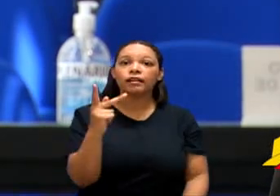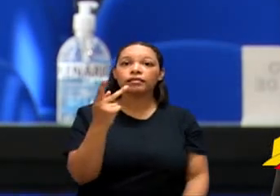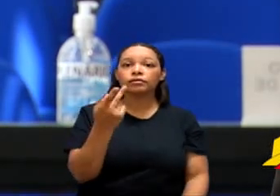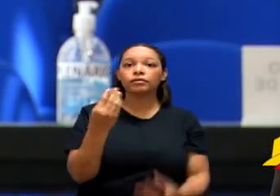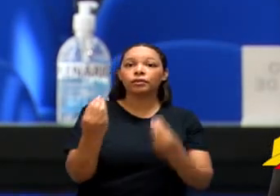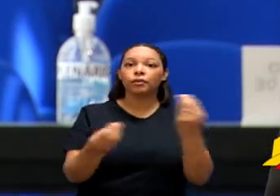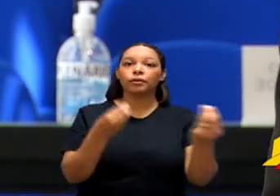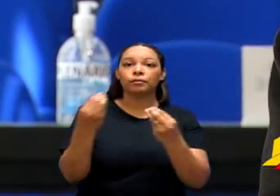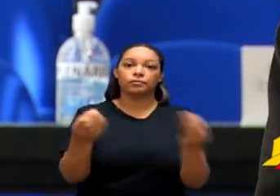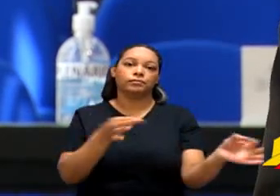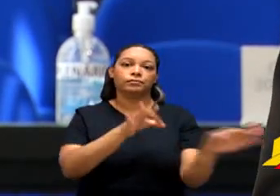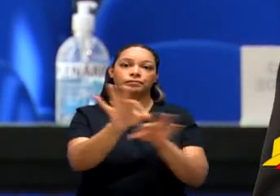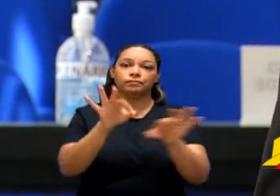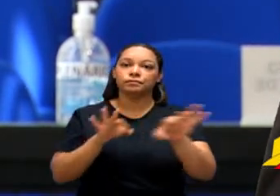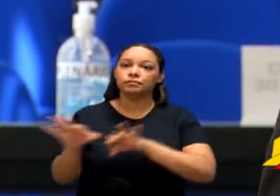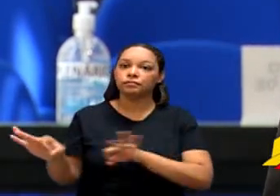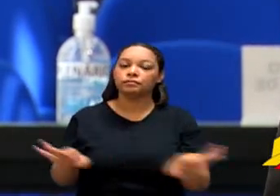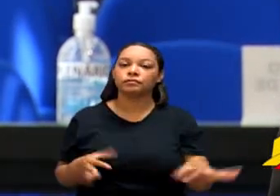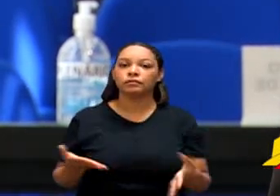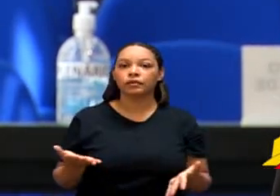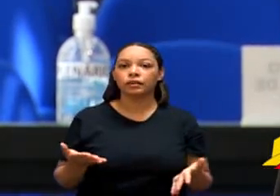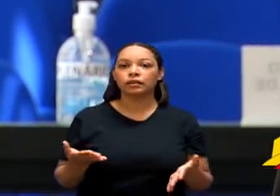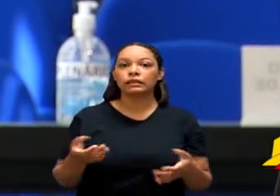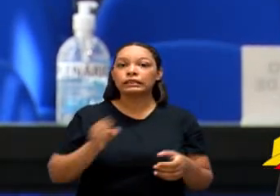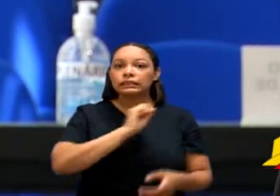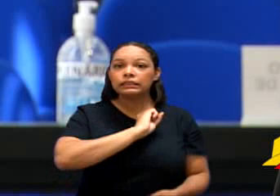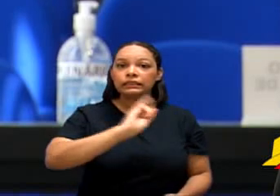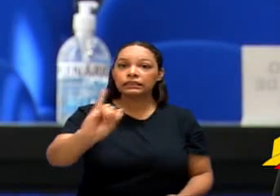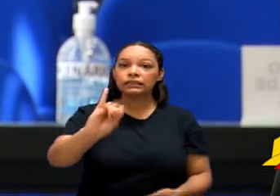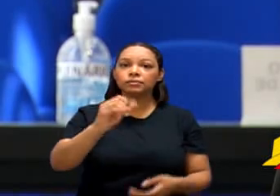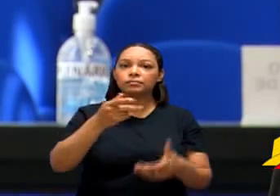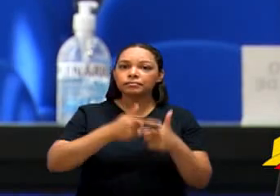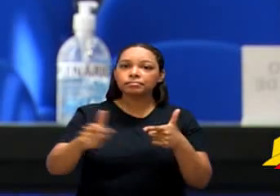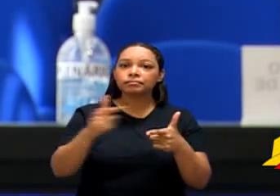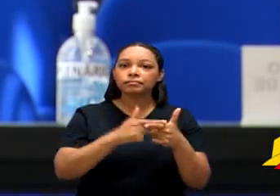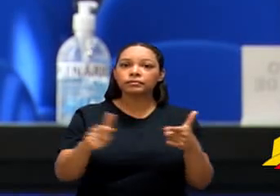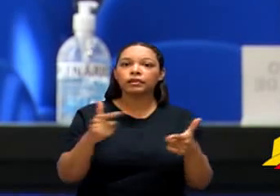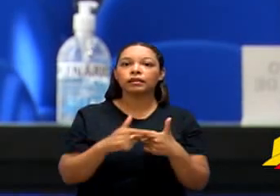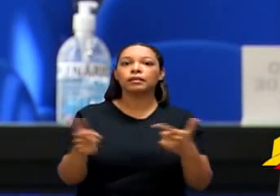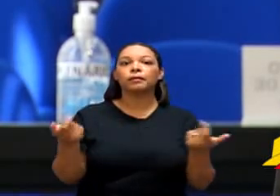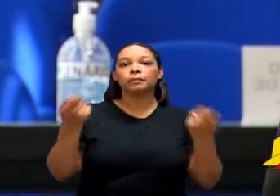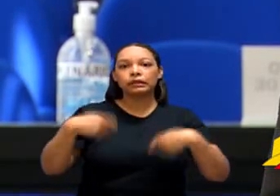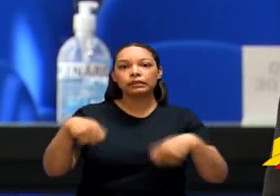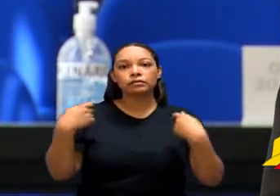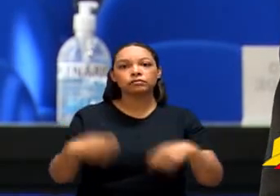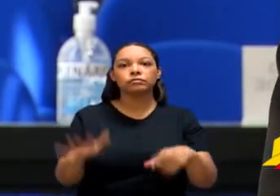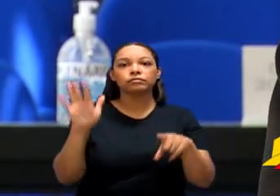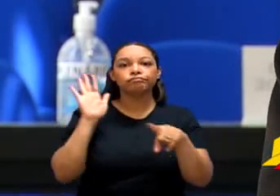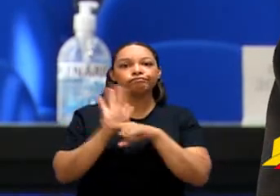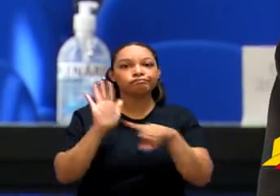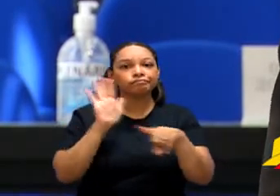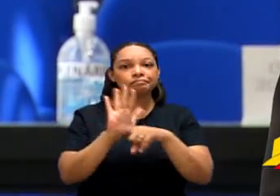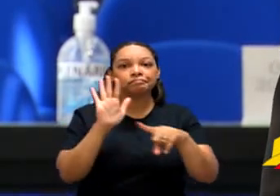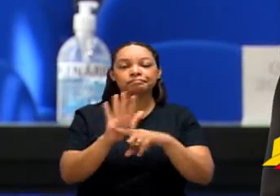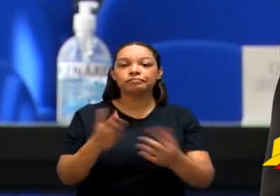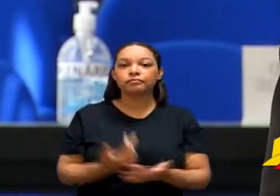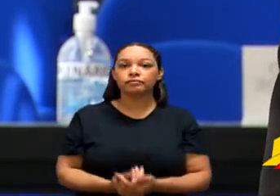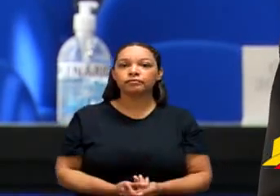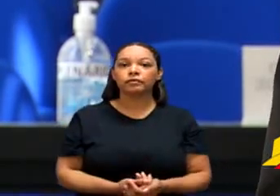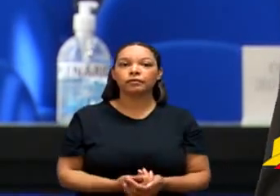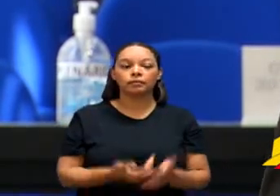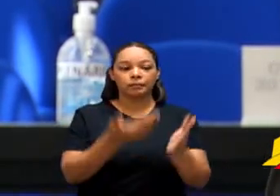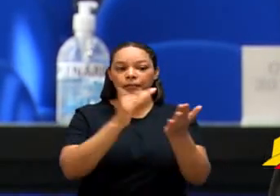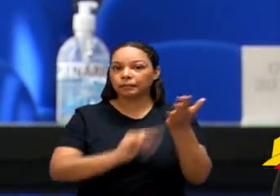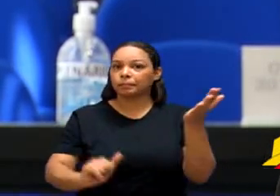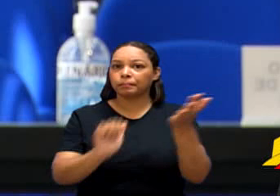com problema, tem que resolver a questão, conversar, tem que ter uma medida, não tirar um direito, que é dos